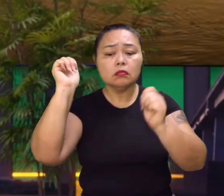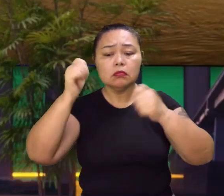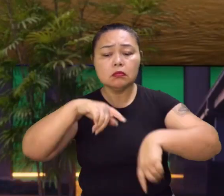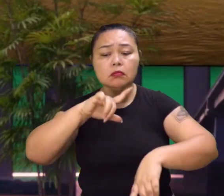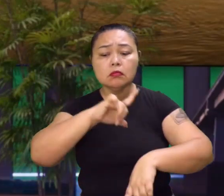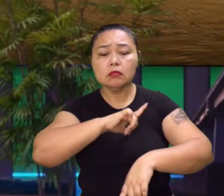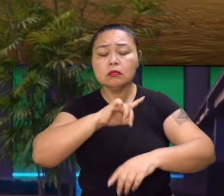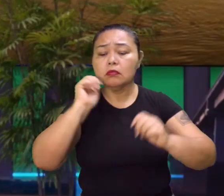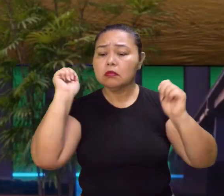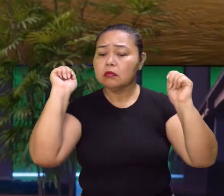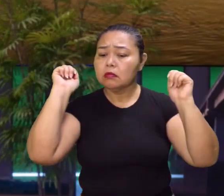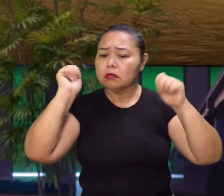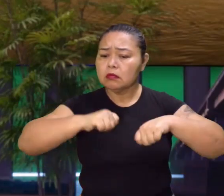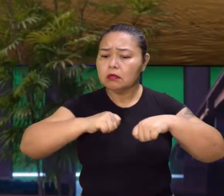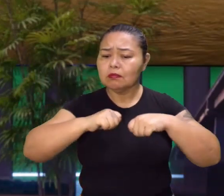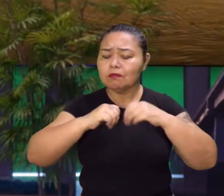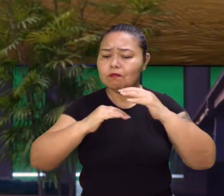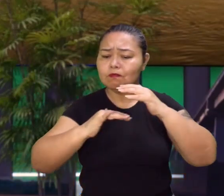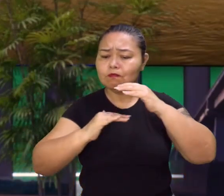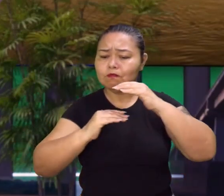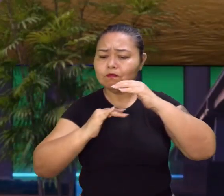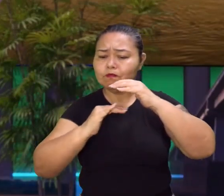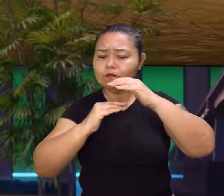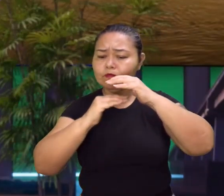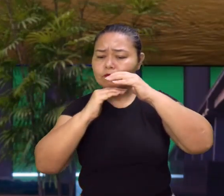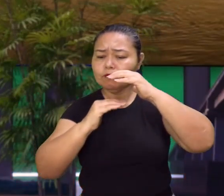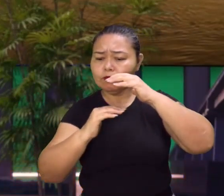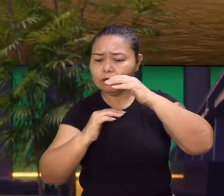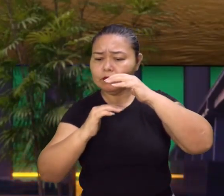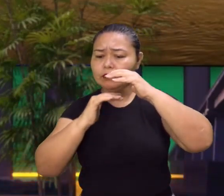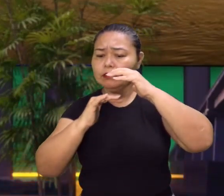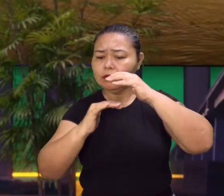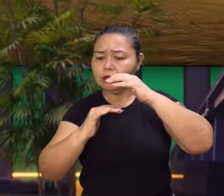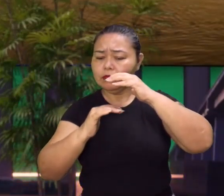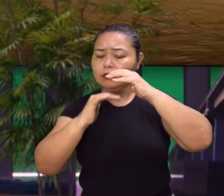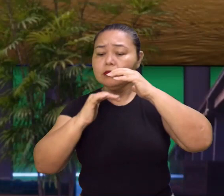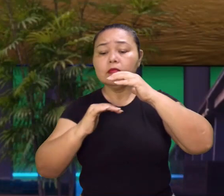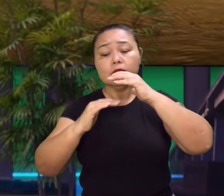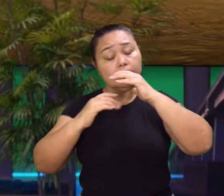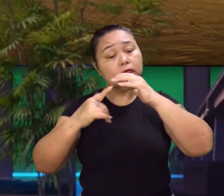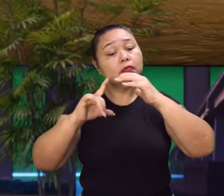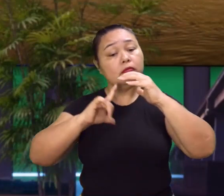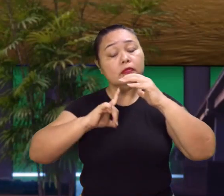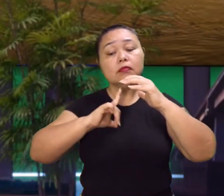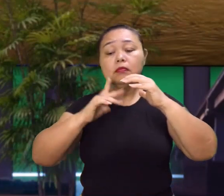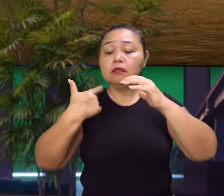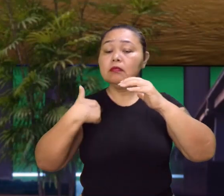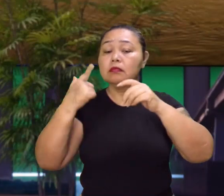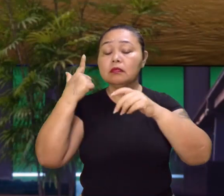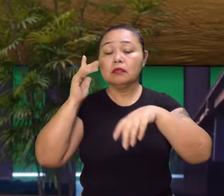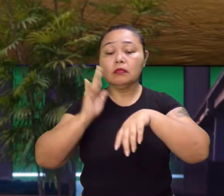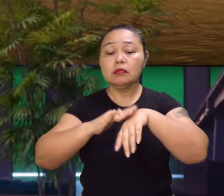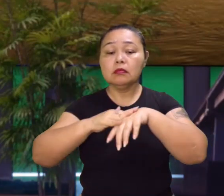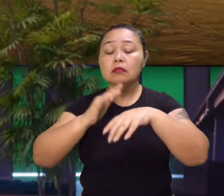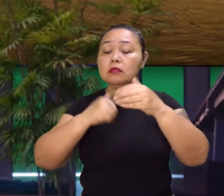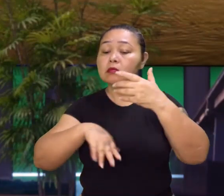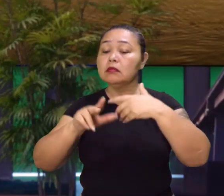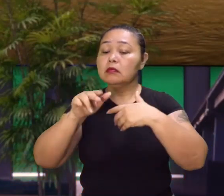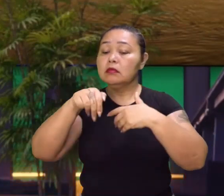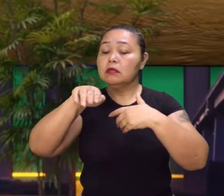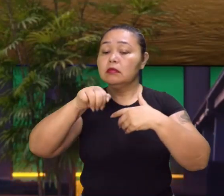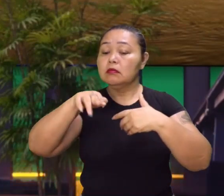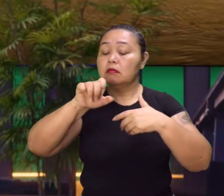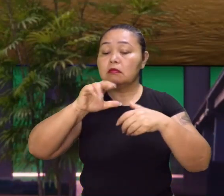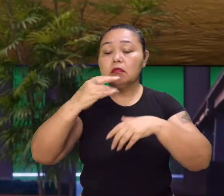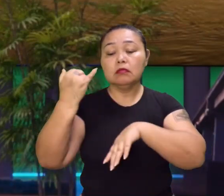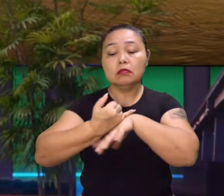e suportar tamanha pressão sobre ela. Então é por isso que tem essa hipótese que só pode ser o níquel e